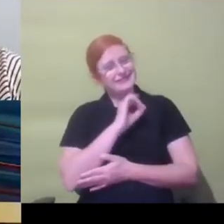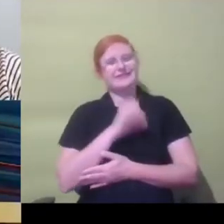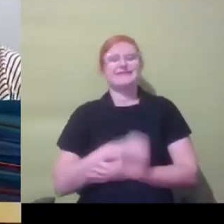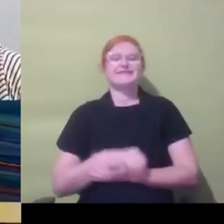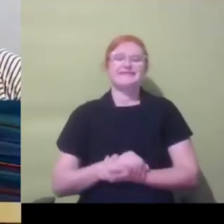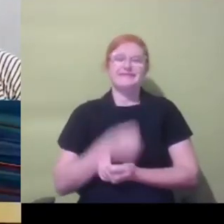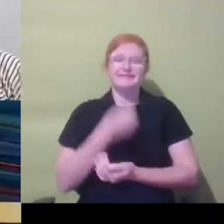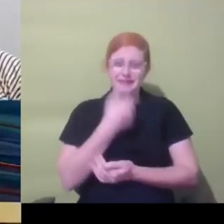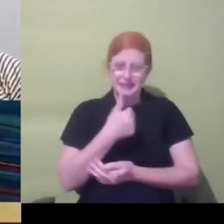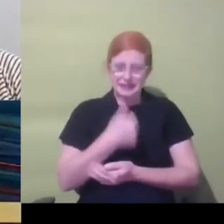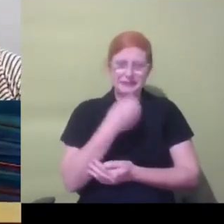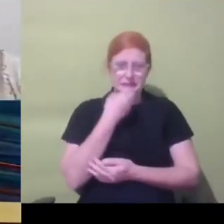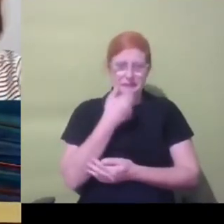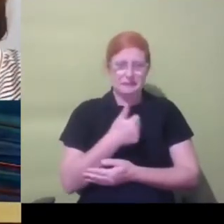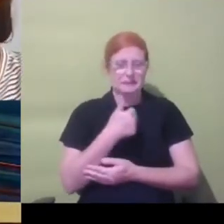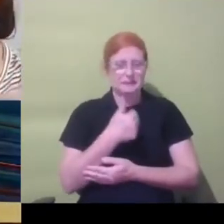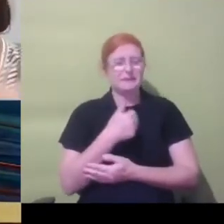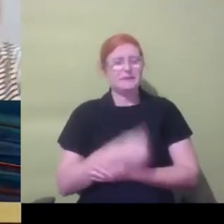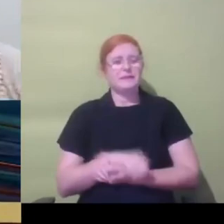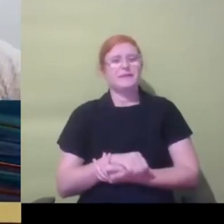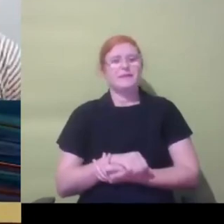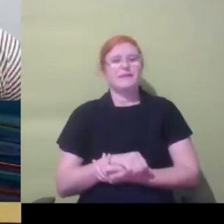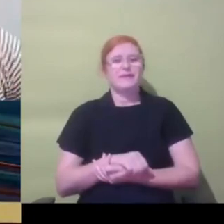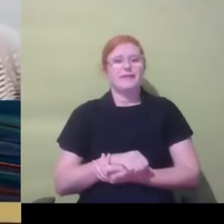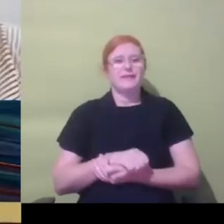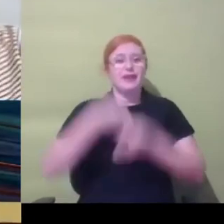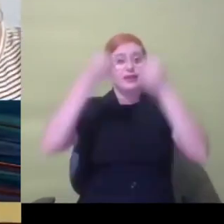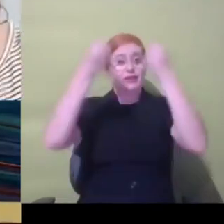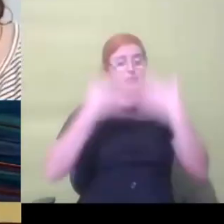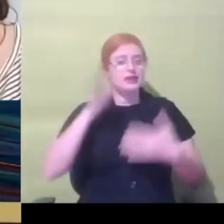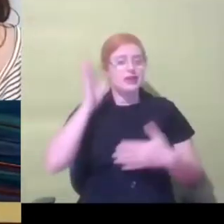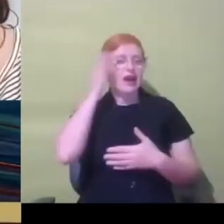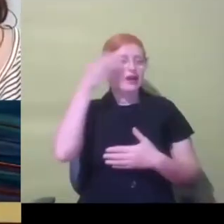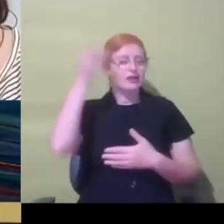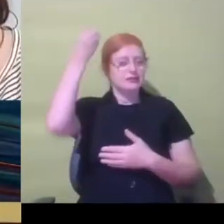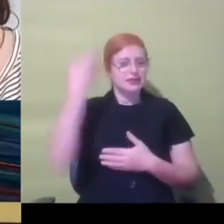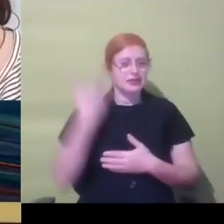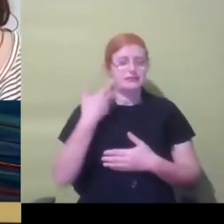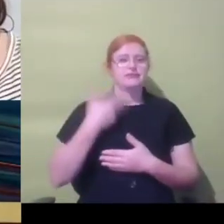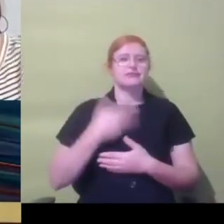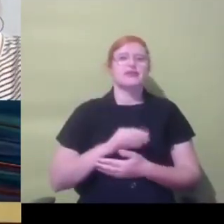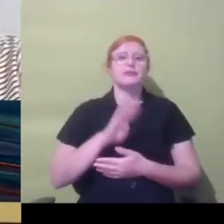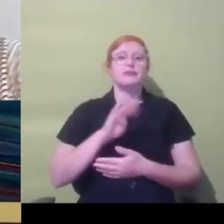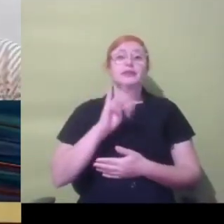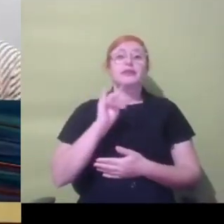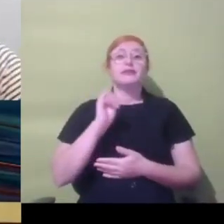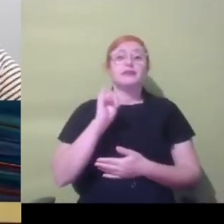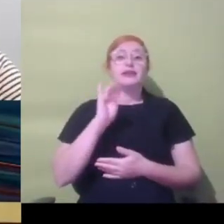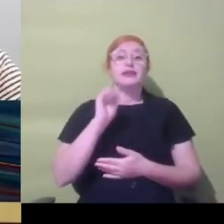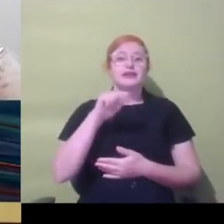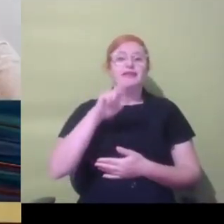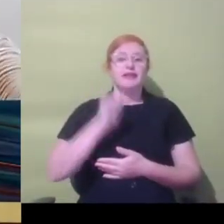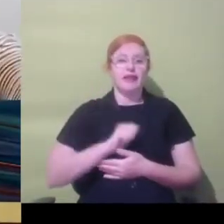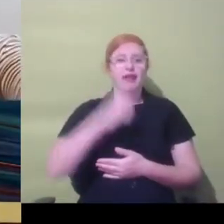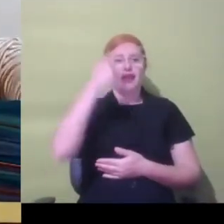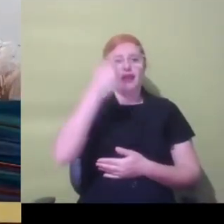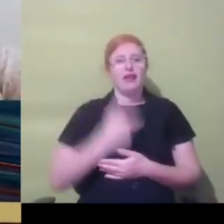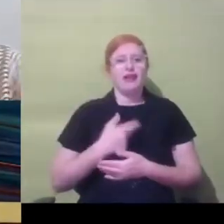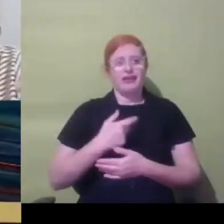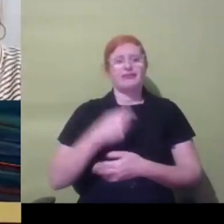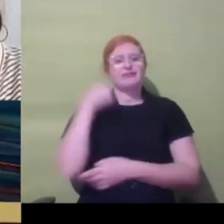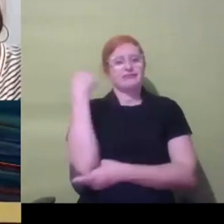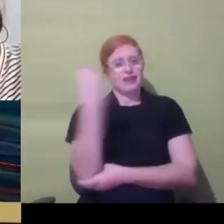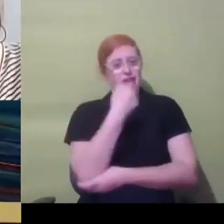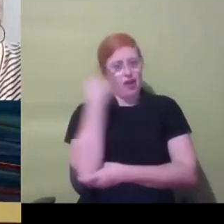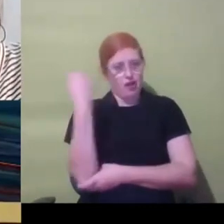Tudo bem? Eu tô bem. Faz a sua autodescrição, Vivi. Valeu, eu sou Bibiana, sou gaúcha, mas moradora do Rio de